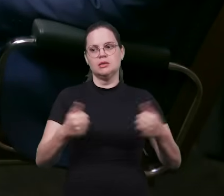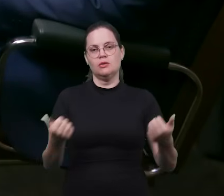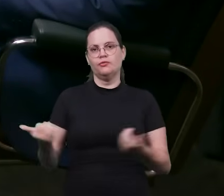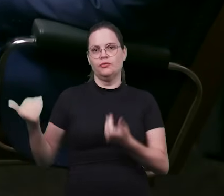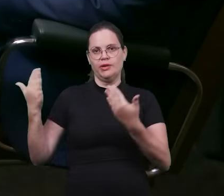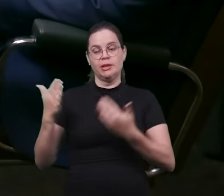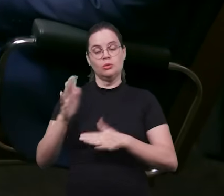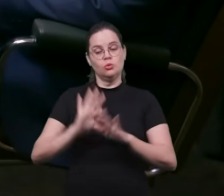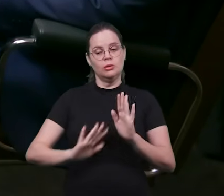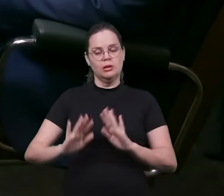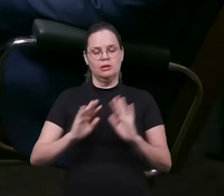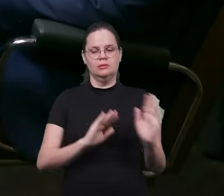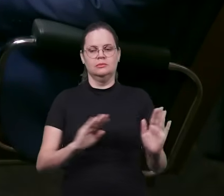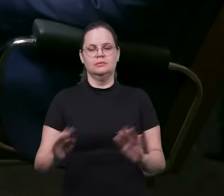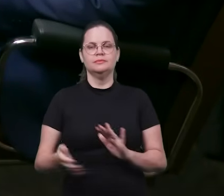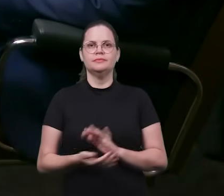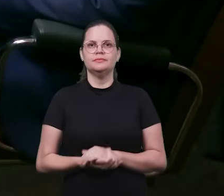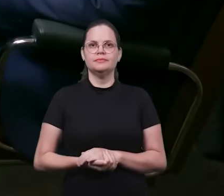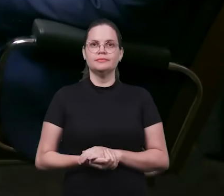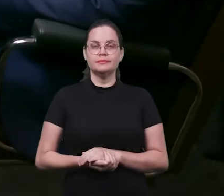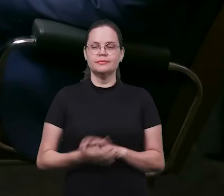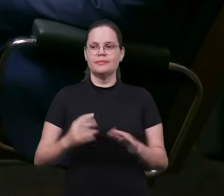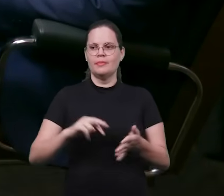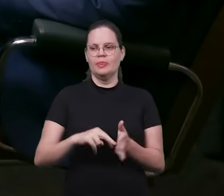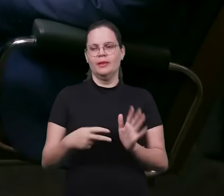Isso fala de um preparo, né?